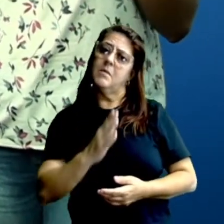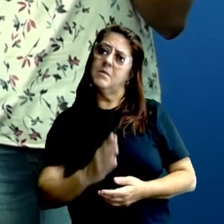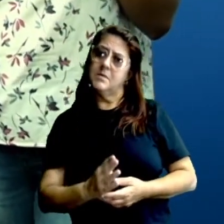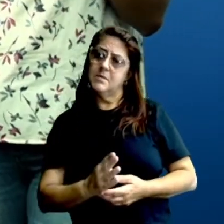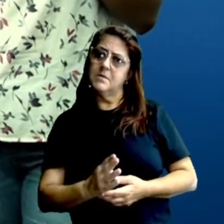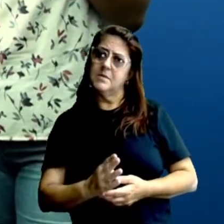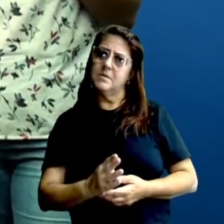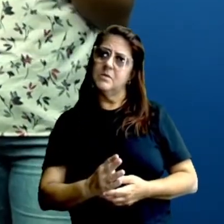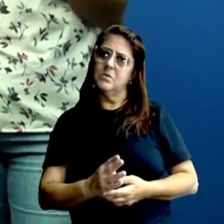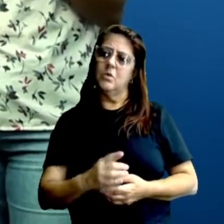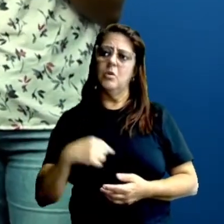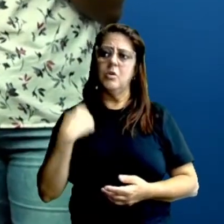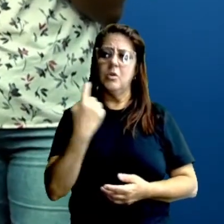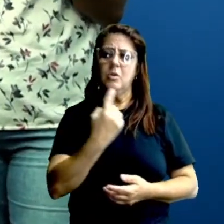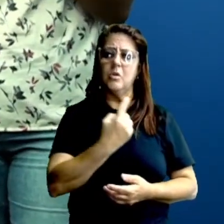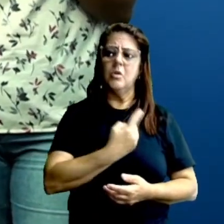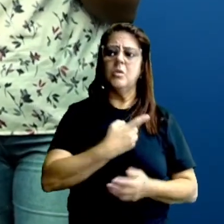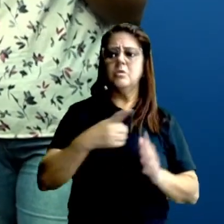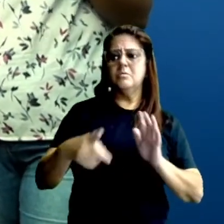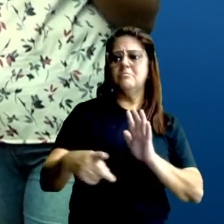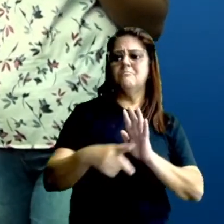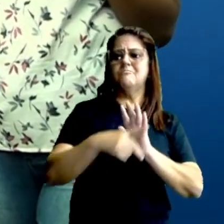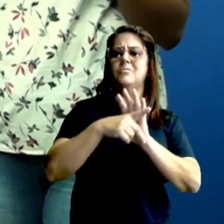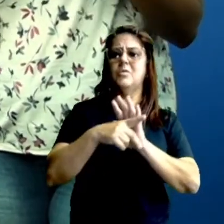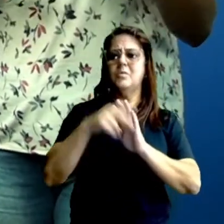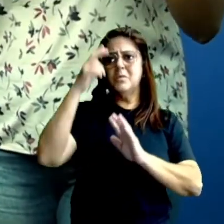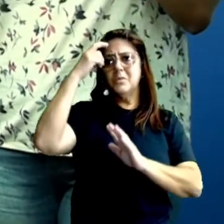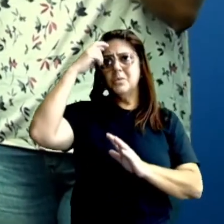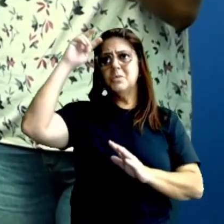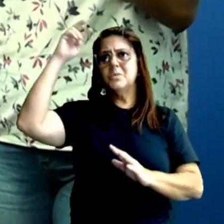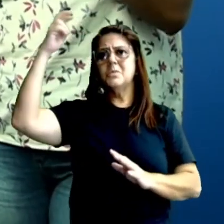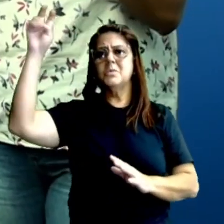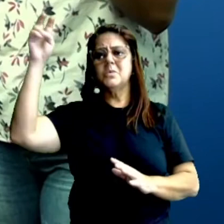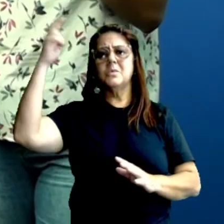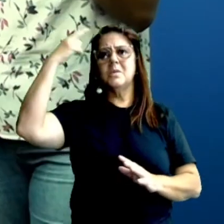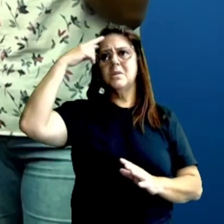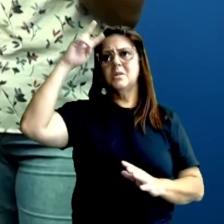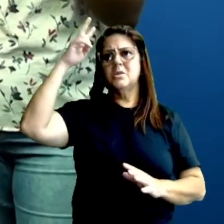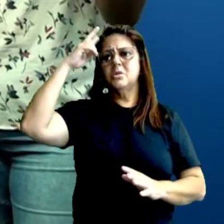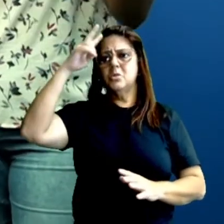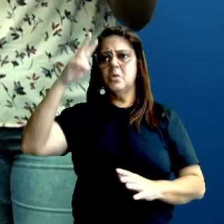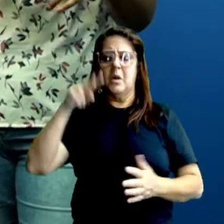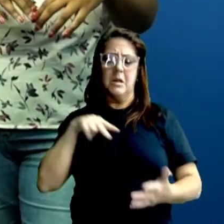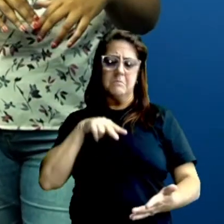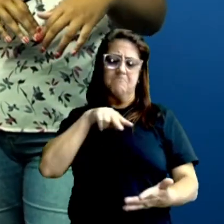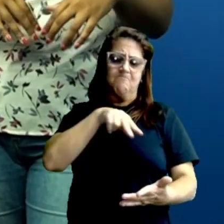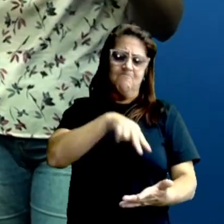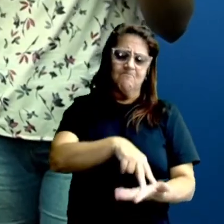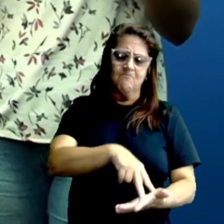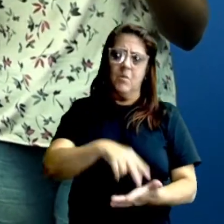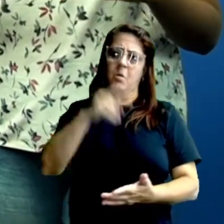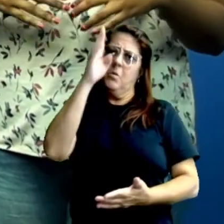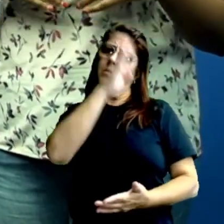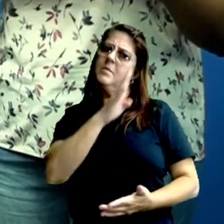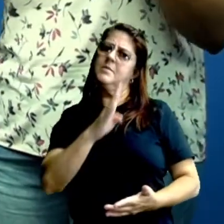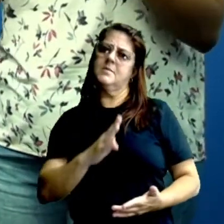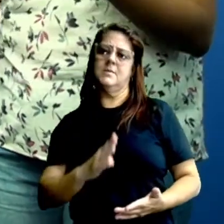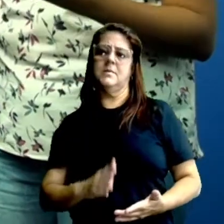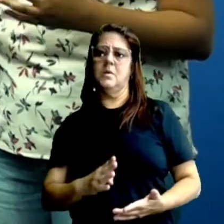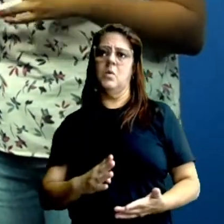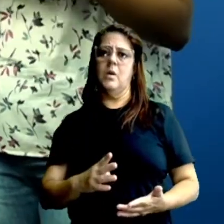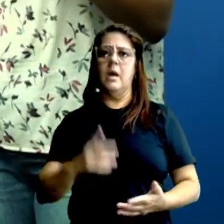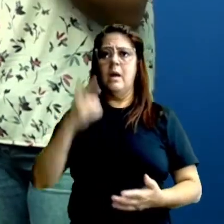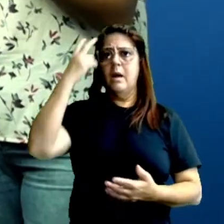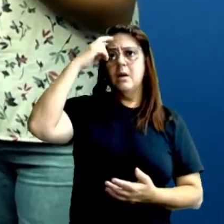nós carregamos a nossa cultura EA nossa história na resistência aqui no Brasil essa